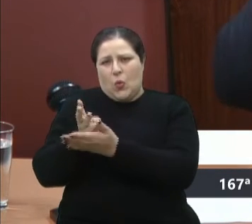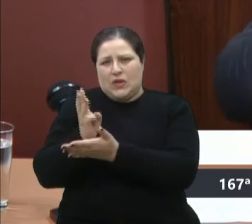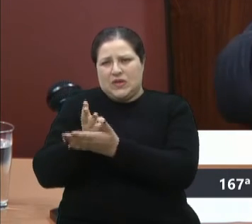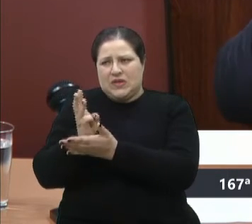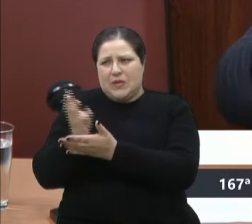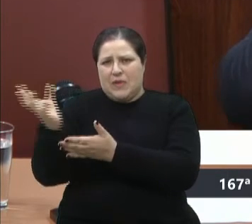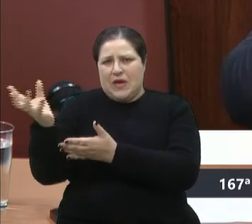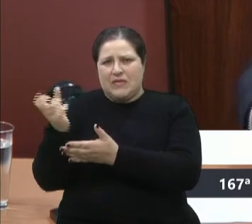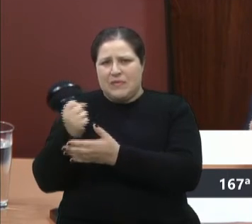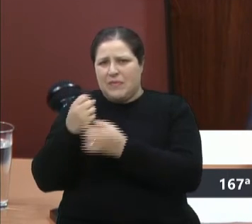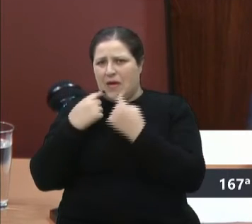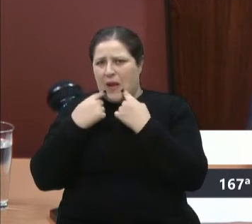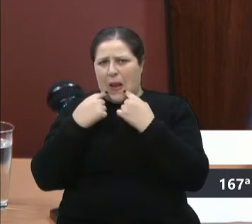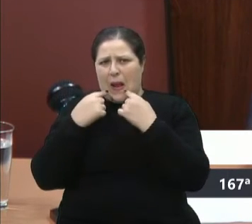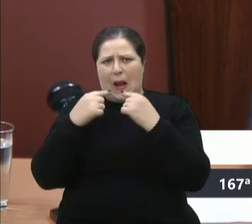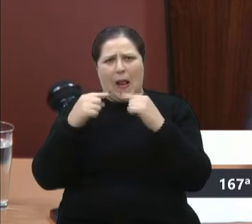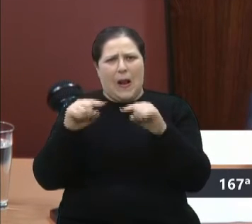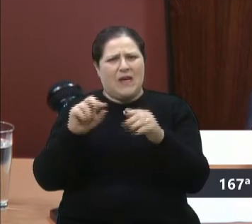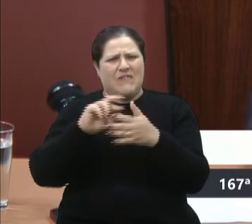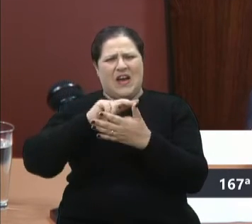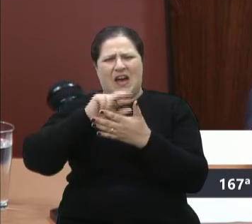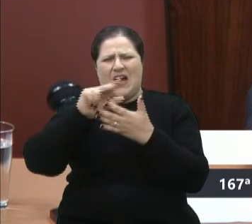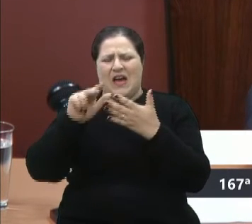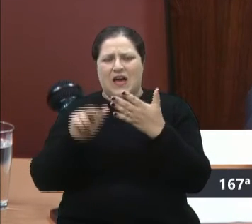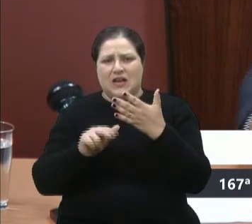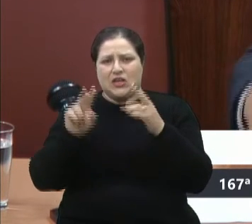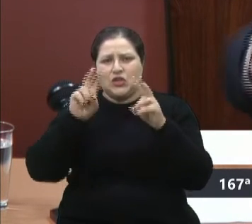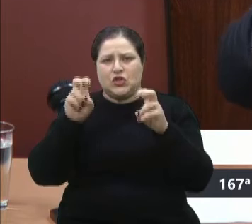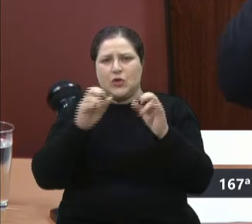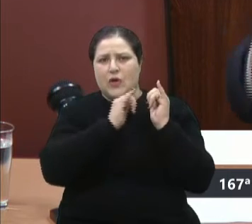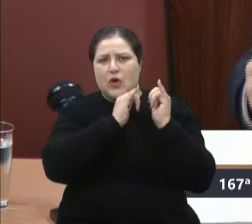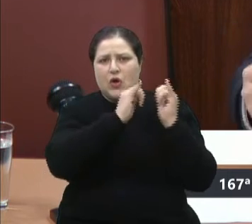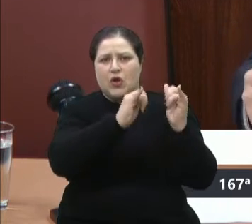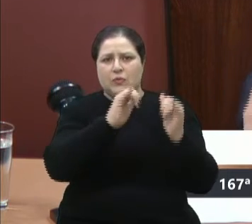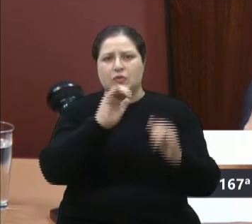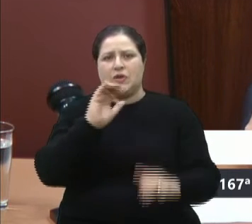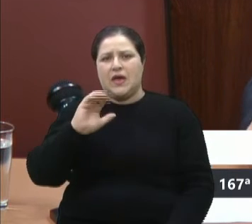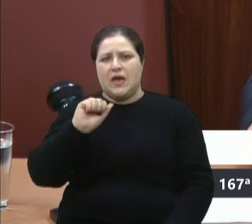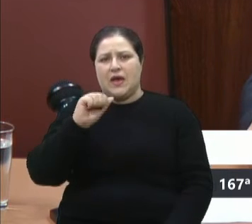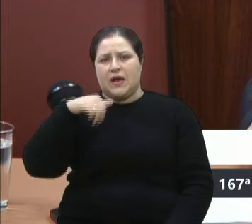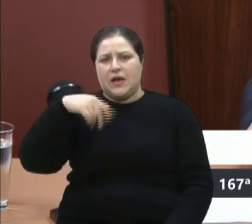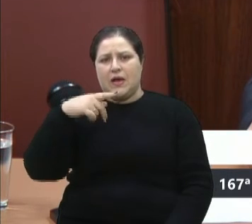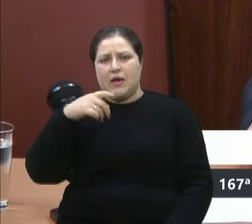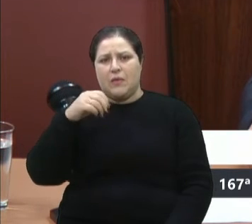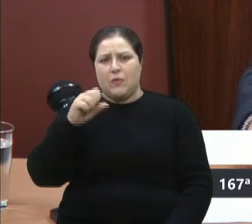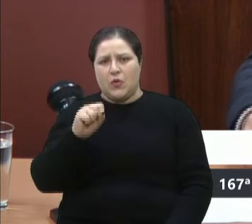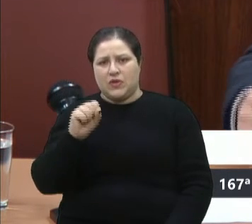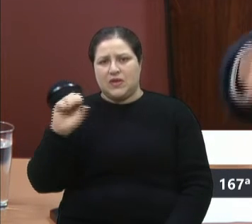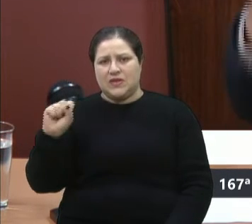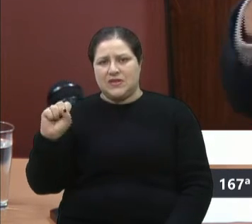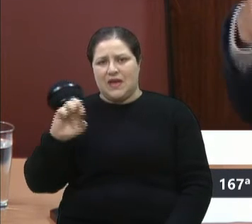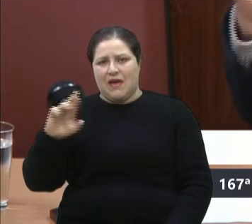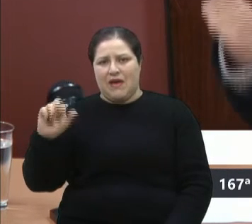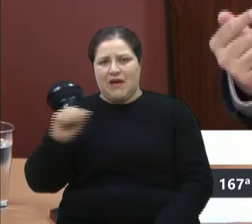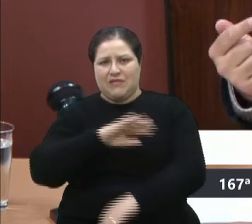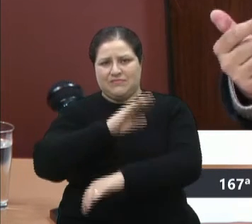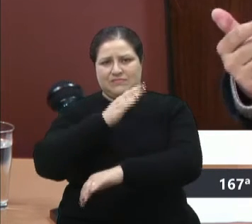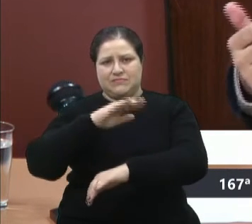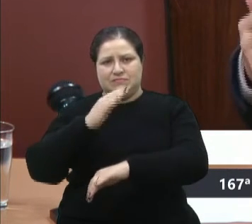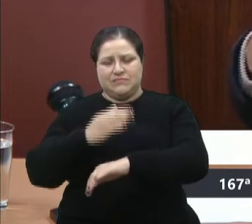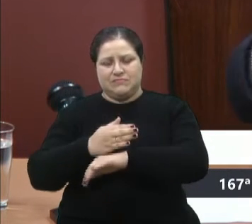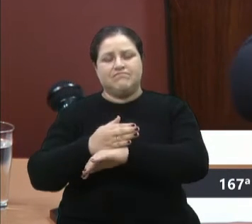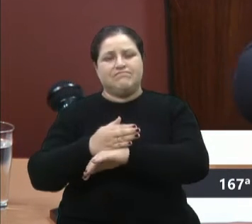da linha do Campos da Serra. Ou seja, uma linha que já tem bastante demanda, e vamos pensar, né, um dia